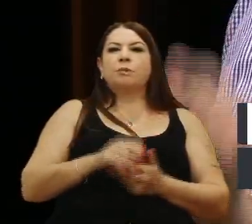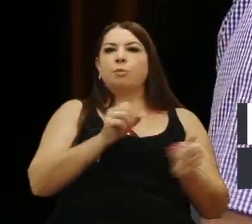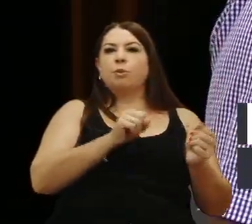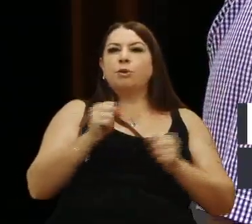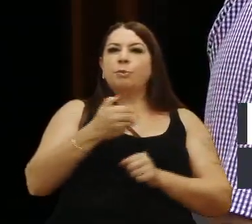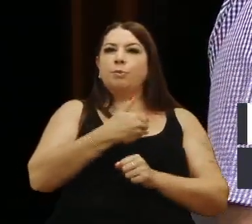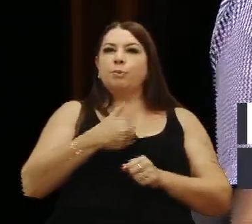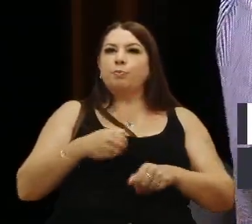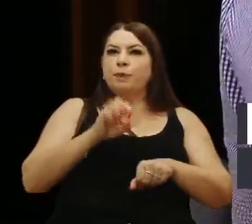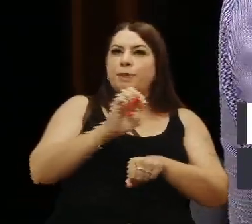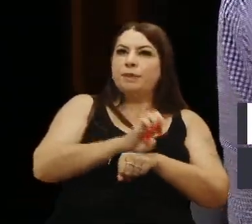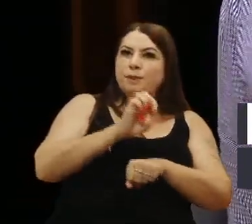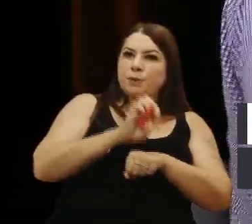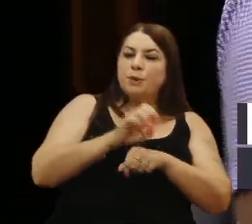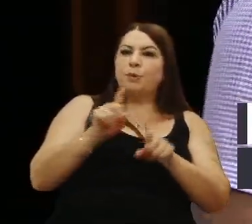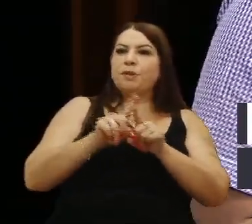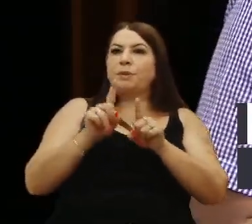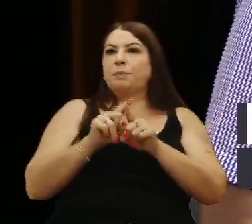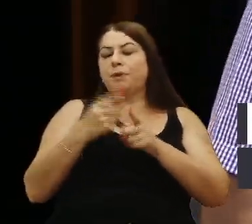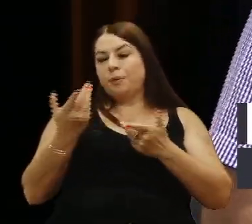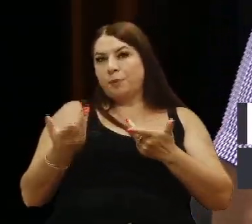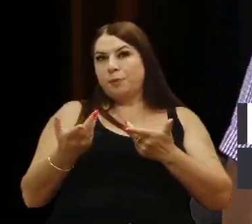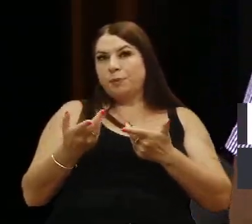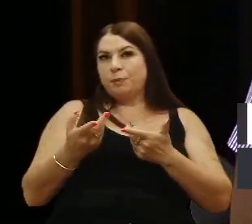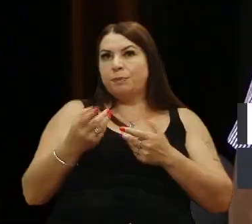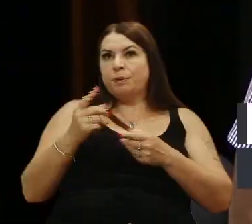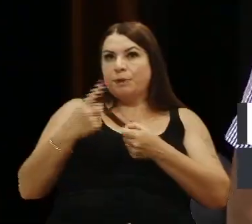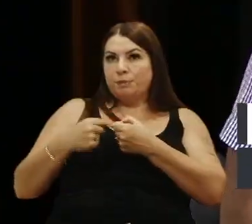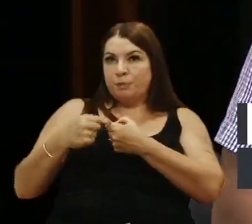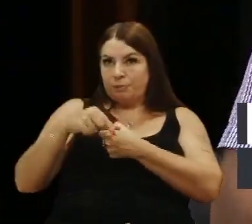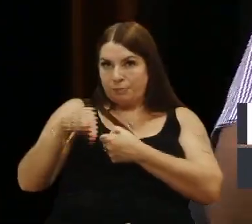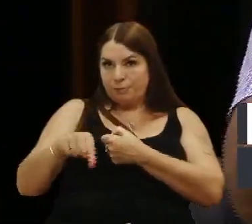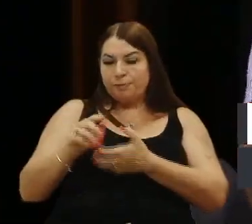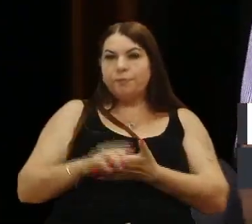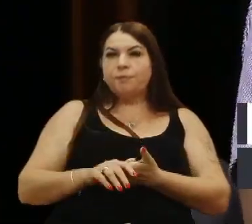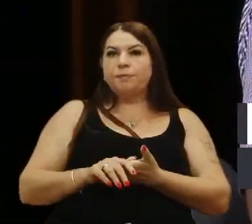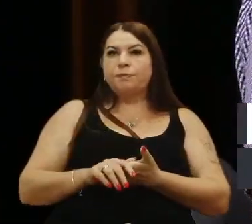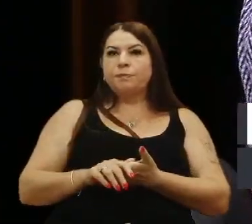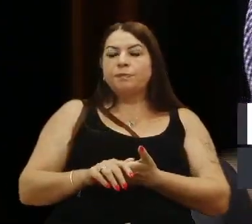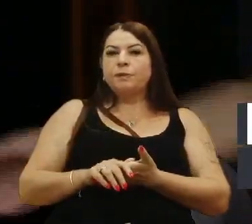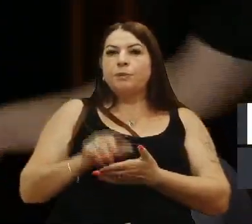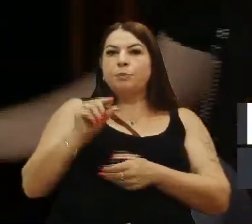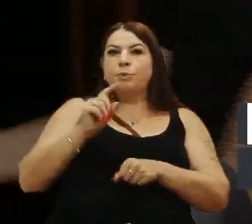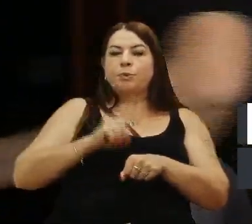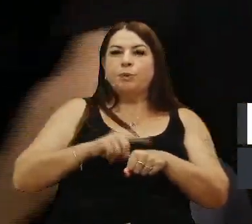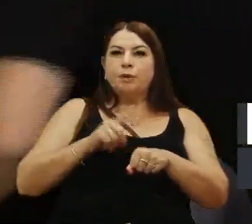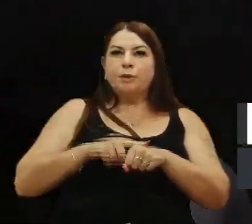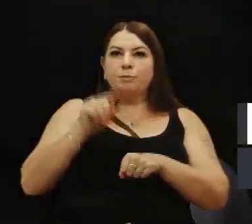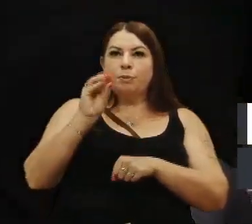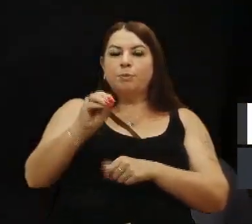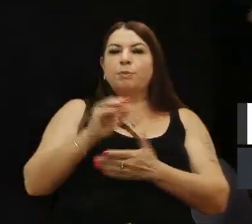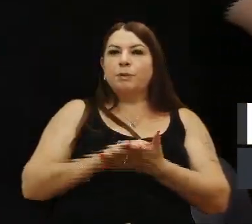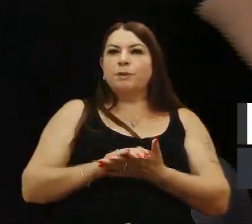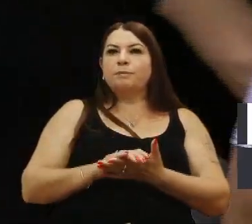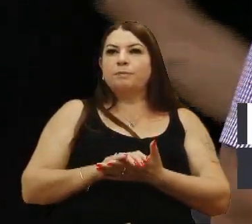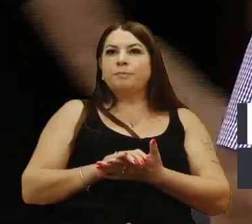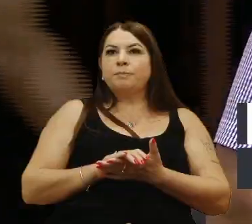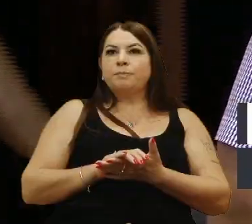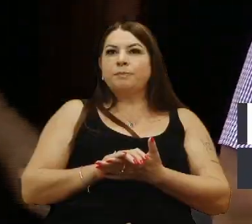público estadual ou pelo poder público municipal, quando recentemente ia instalar